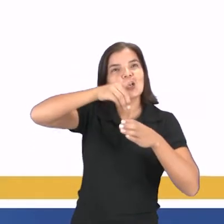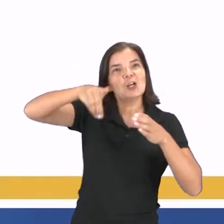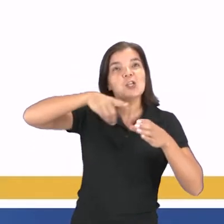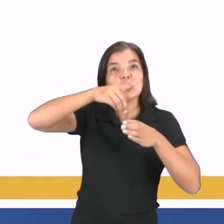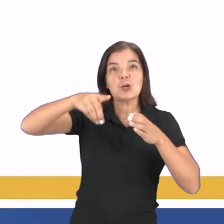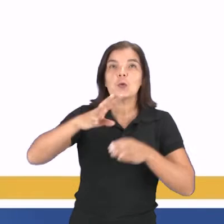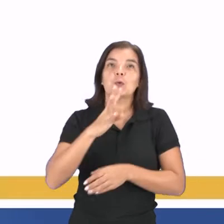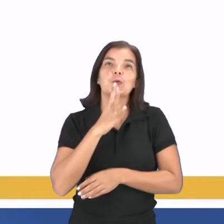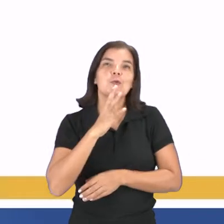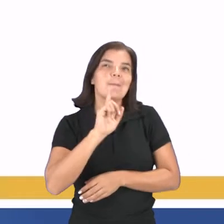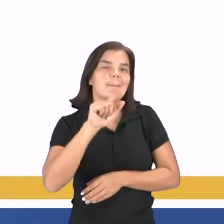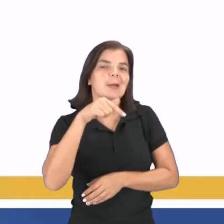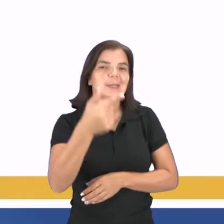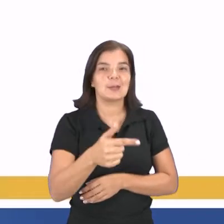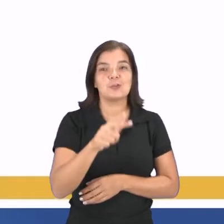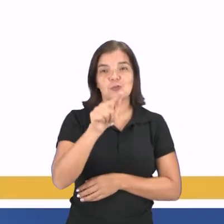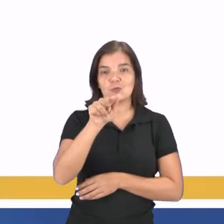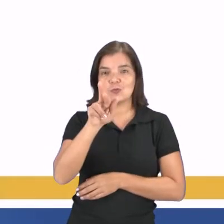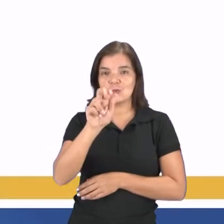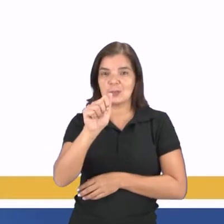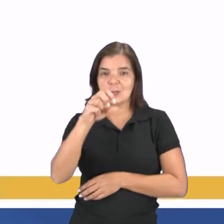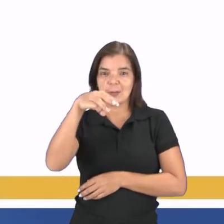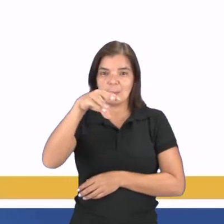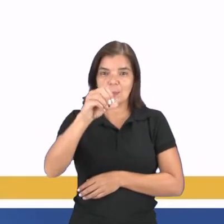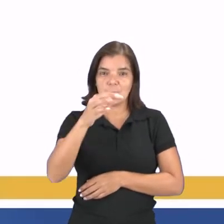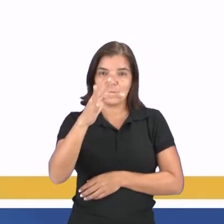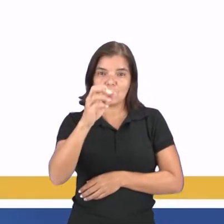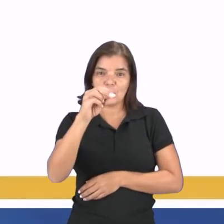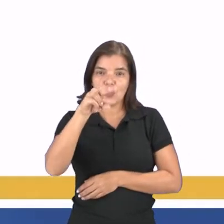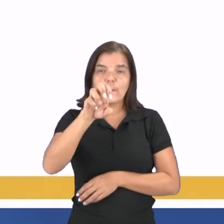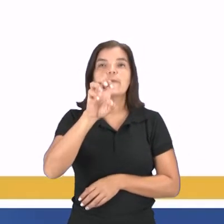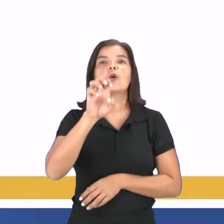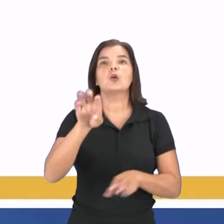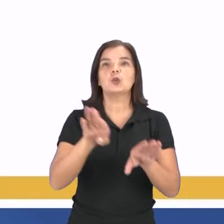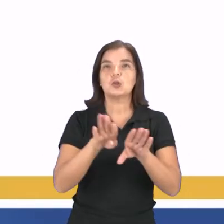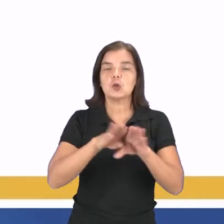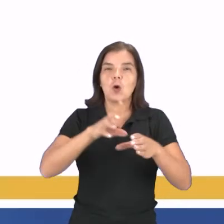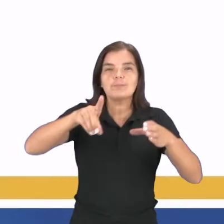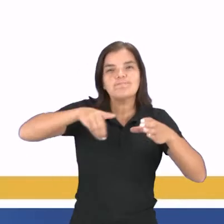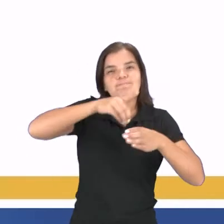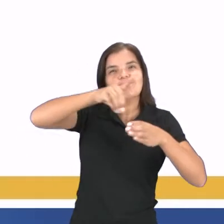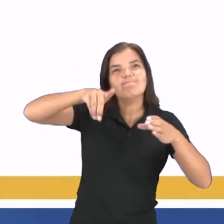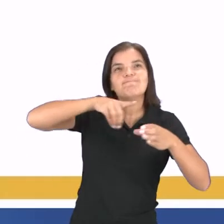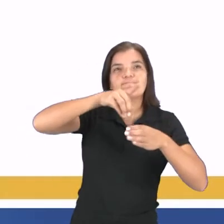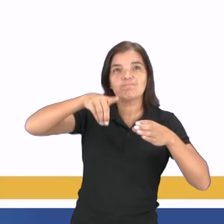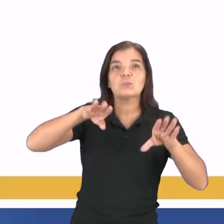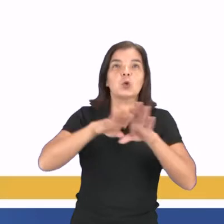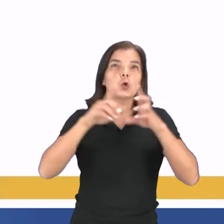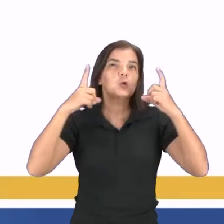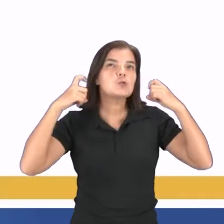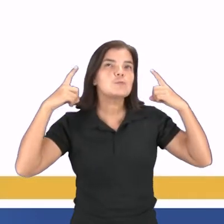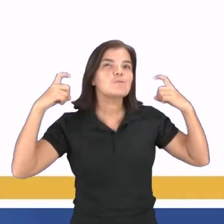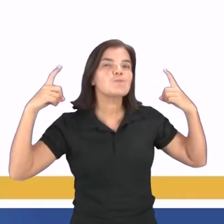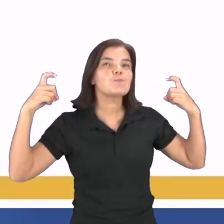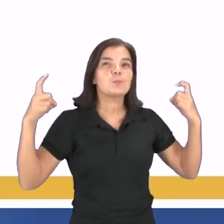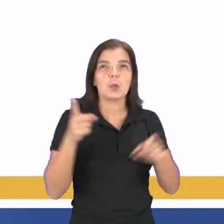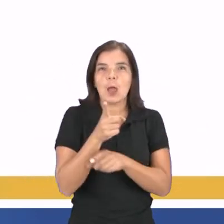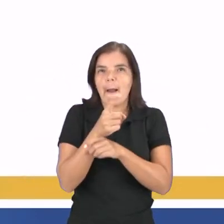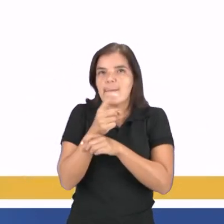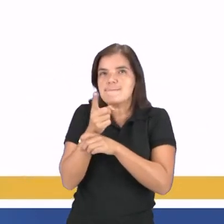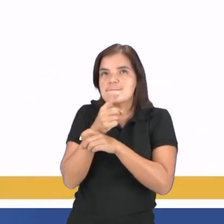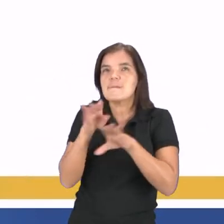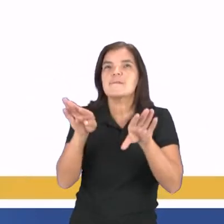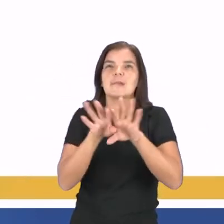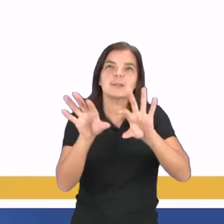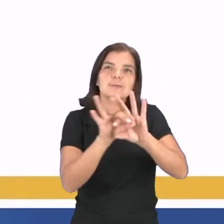toca-disco, como conheceríamos mais tarde. O gramofone, com discos de cera e som reproduzido pela ação de agulha